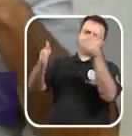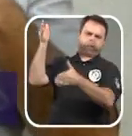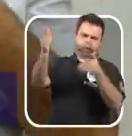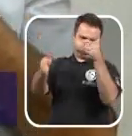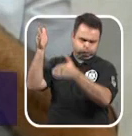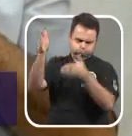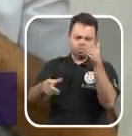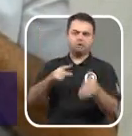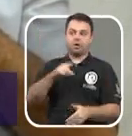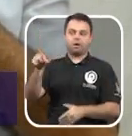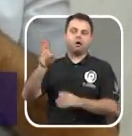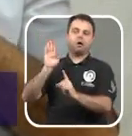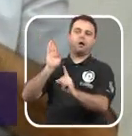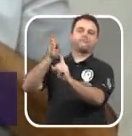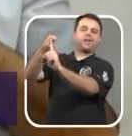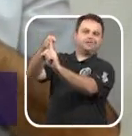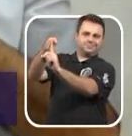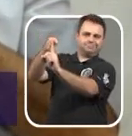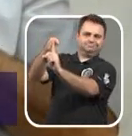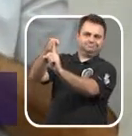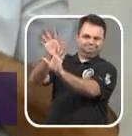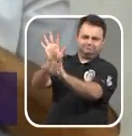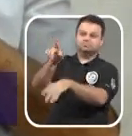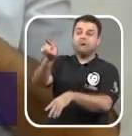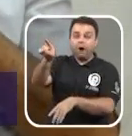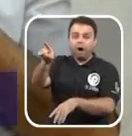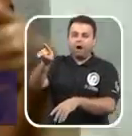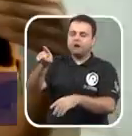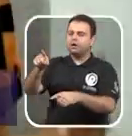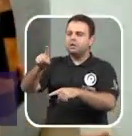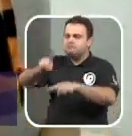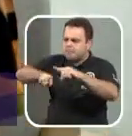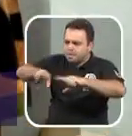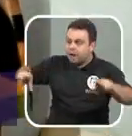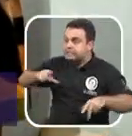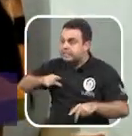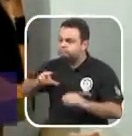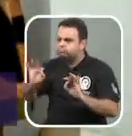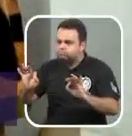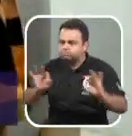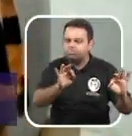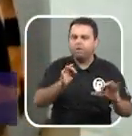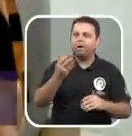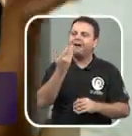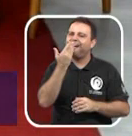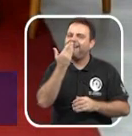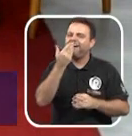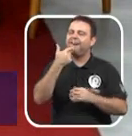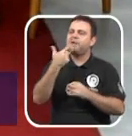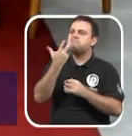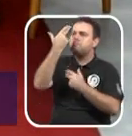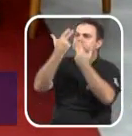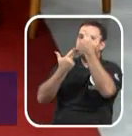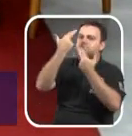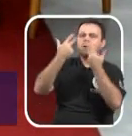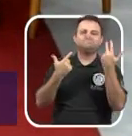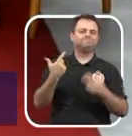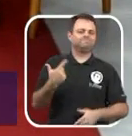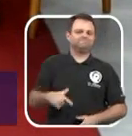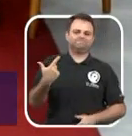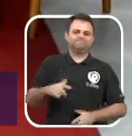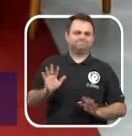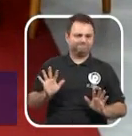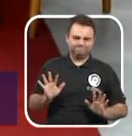não está organizado para fazer o atendimento adequado. E principalmente quase que imediato, né, vereador? Exatamente. De notificar que nasceu a criança com